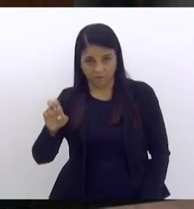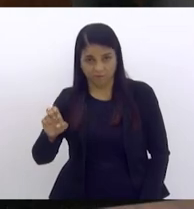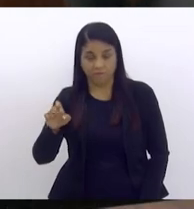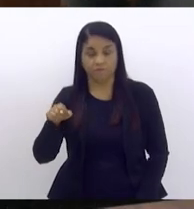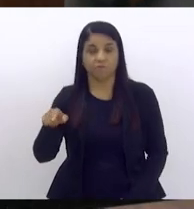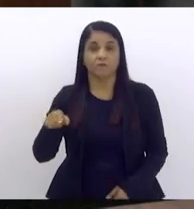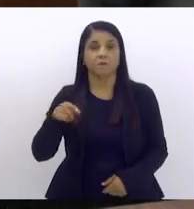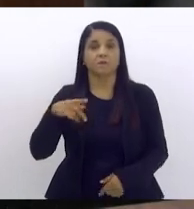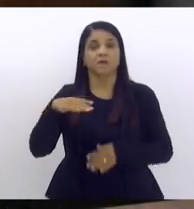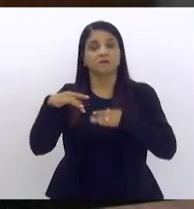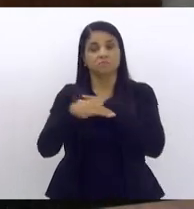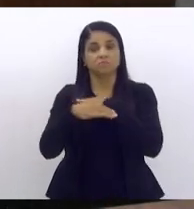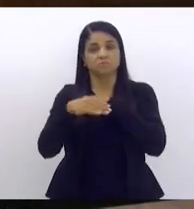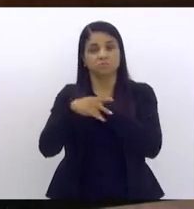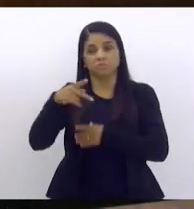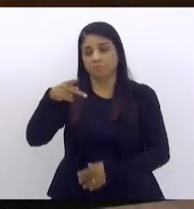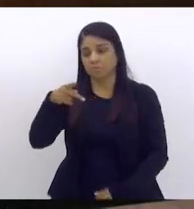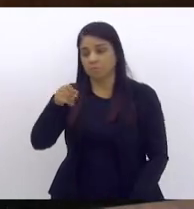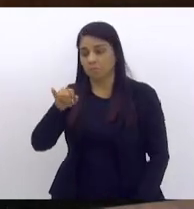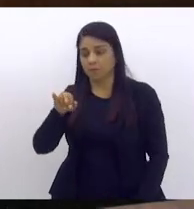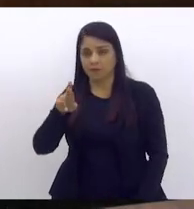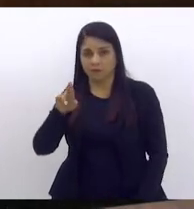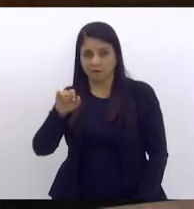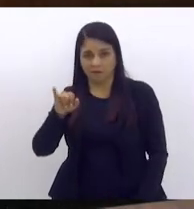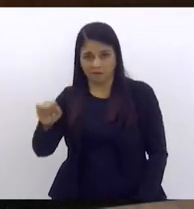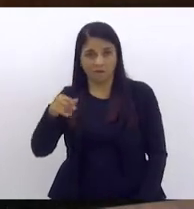pela sua indigna fala,